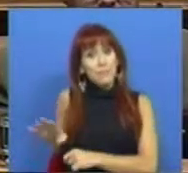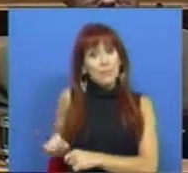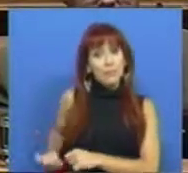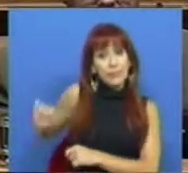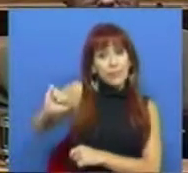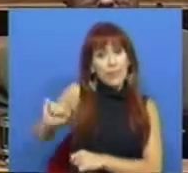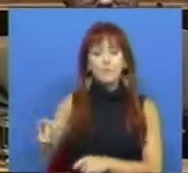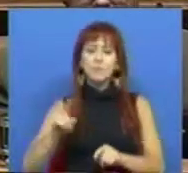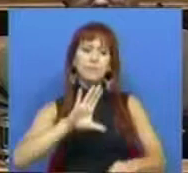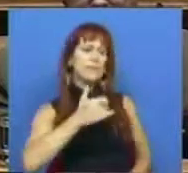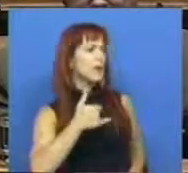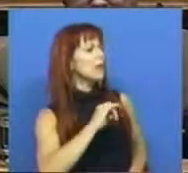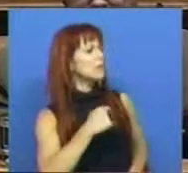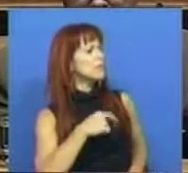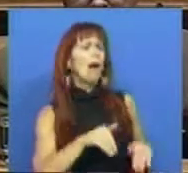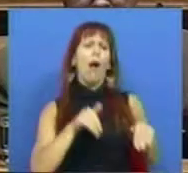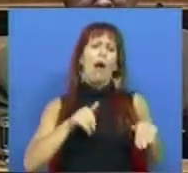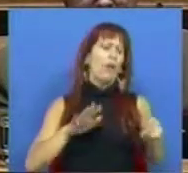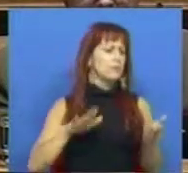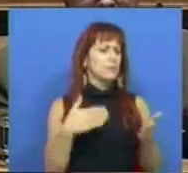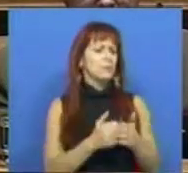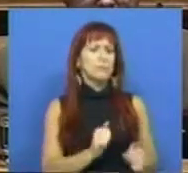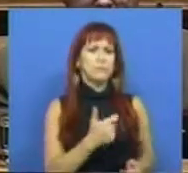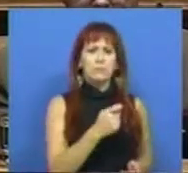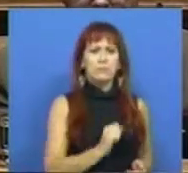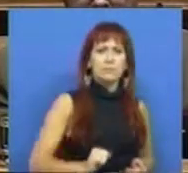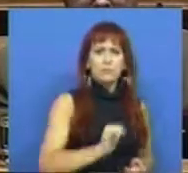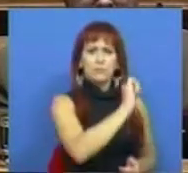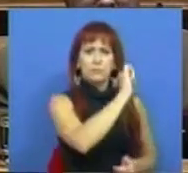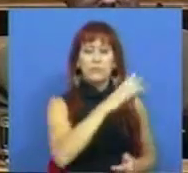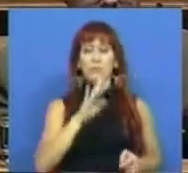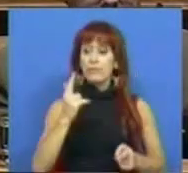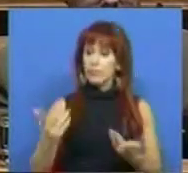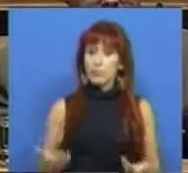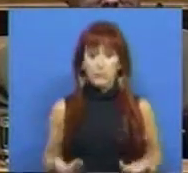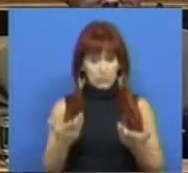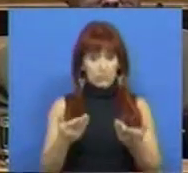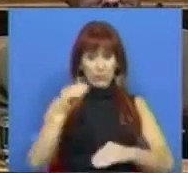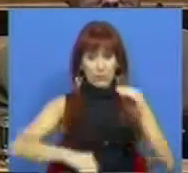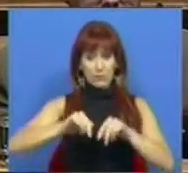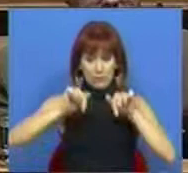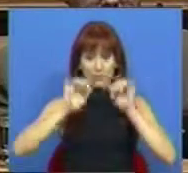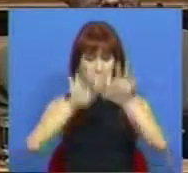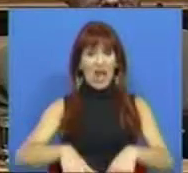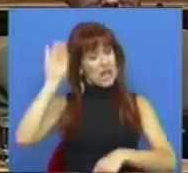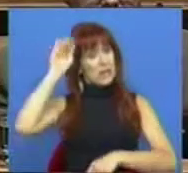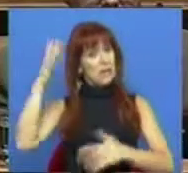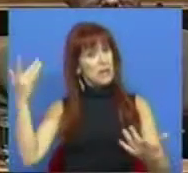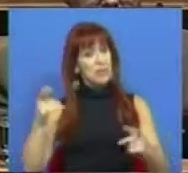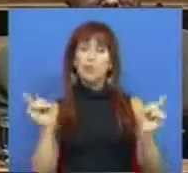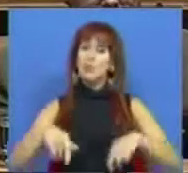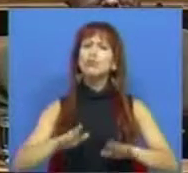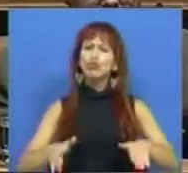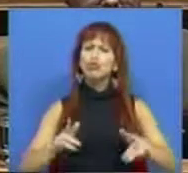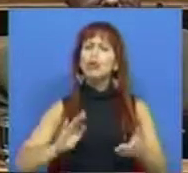Socialista, e também o CDS, que se absteve na proposta do Bloco de Esquerda quando ela foi votada aqui na Assembleia da República,